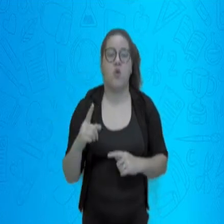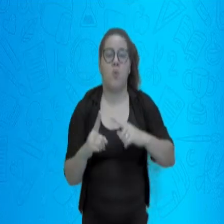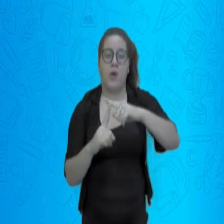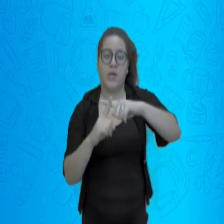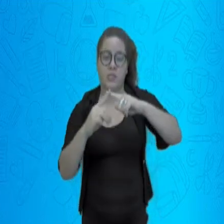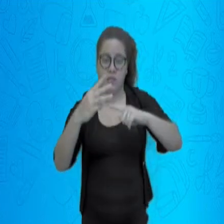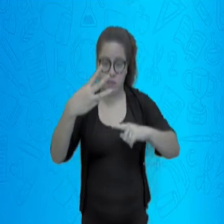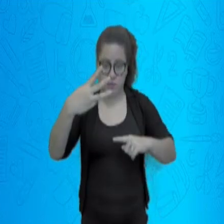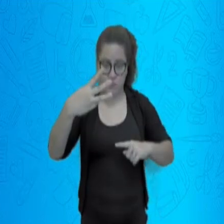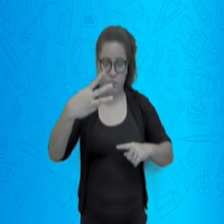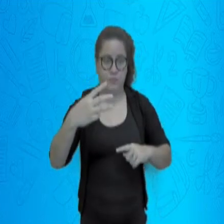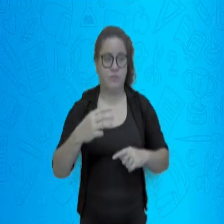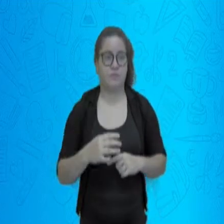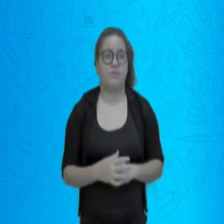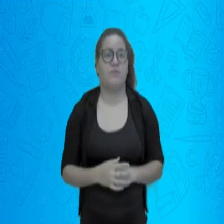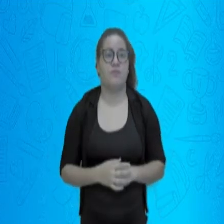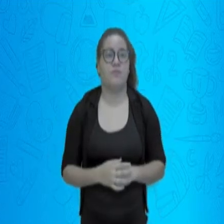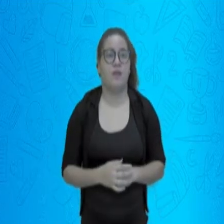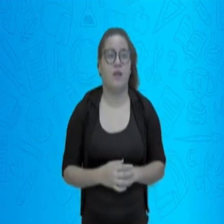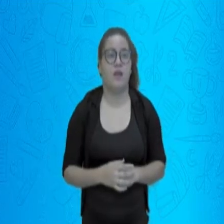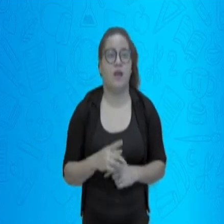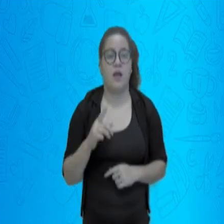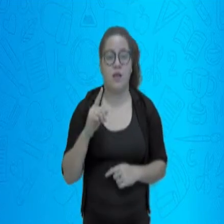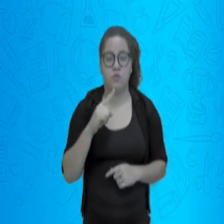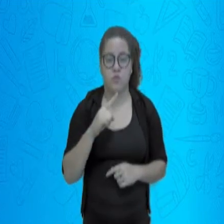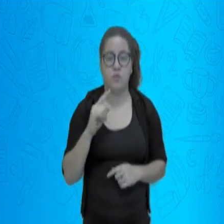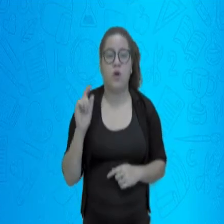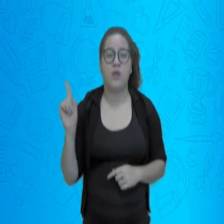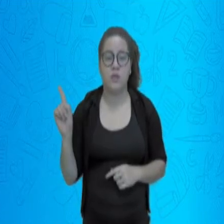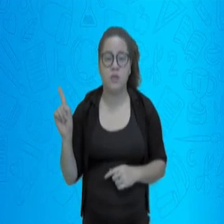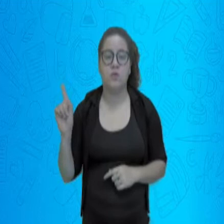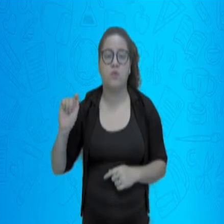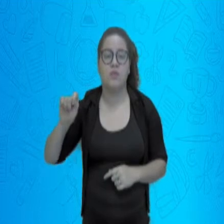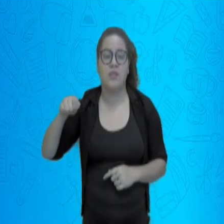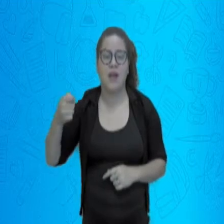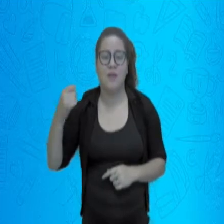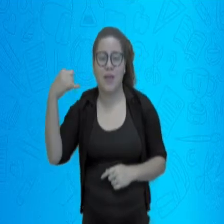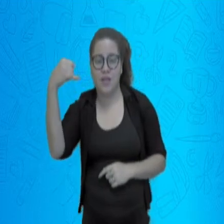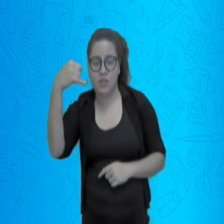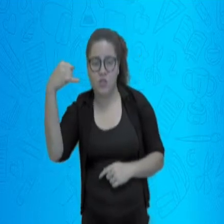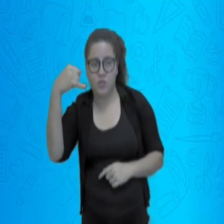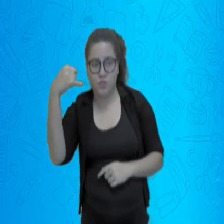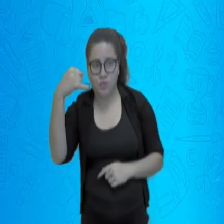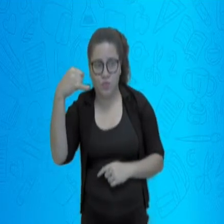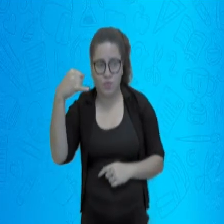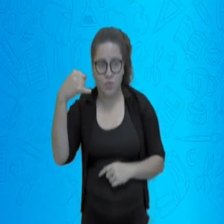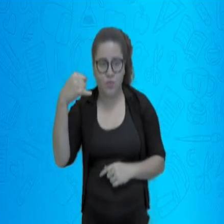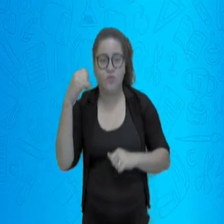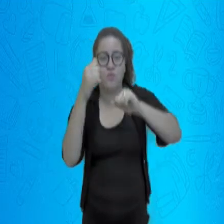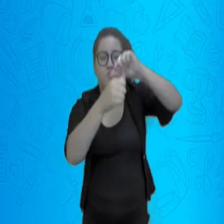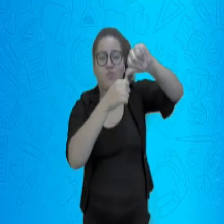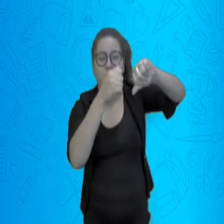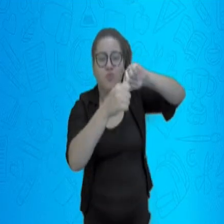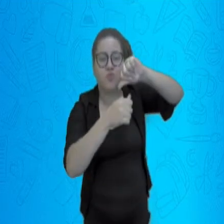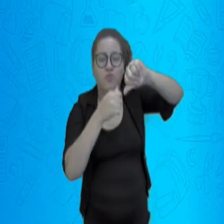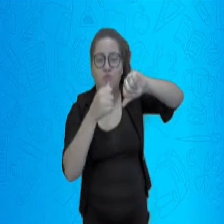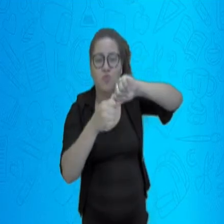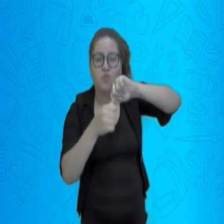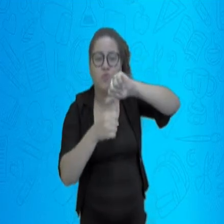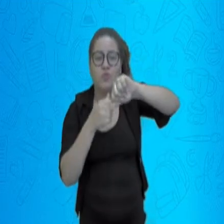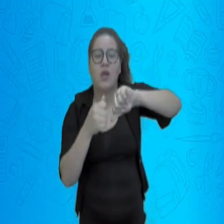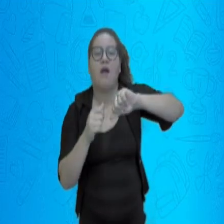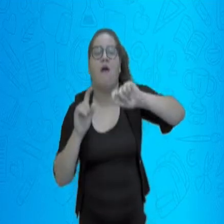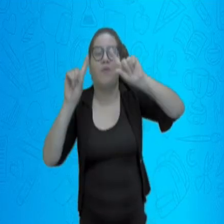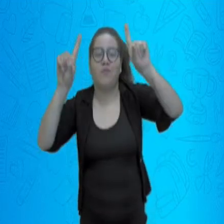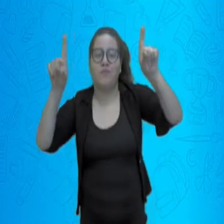3. E aqui, olha, quando o sinal é negativo, ele modifica o sinal